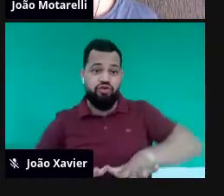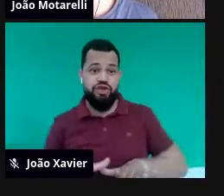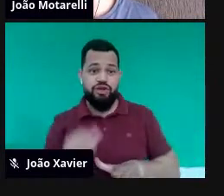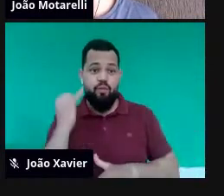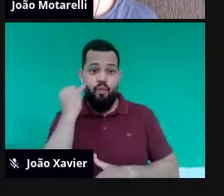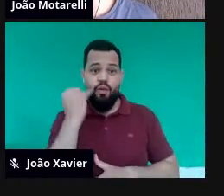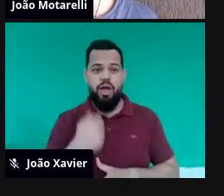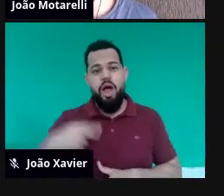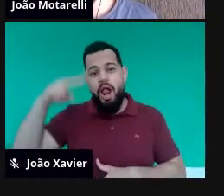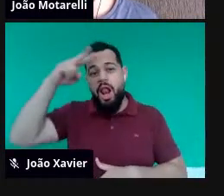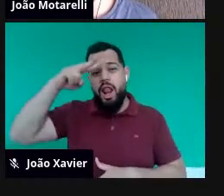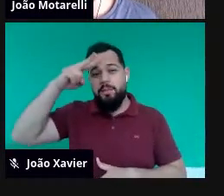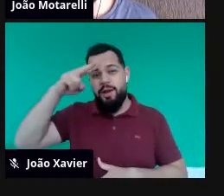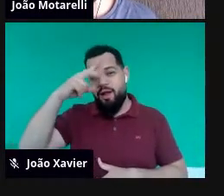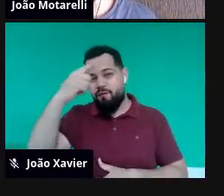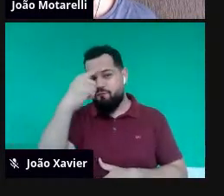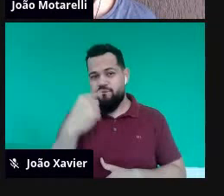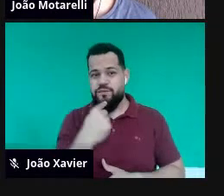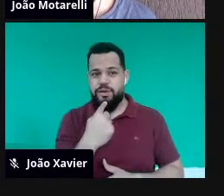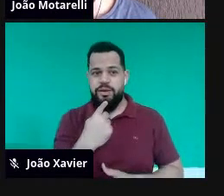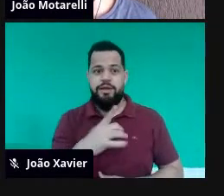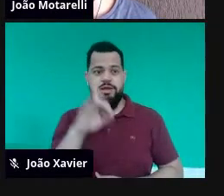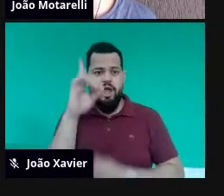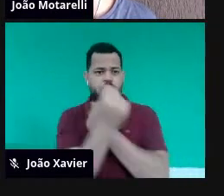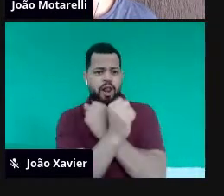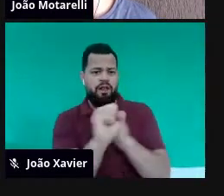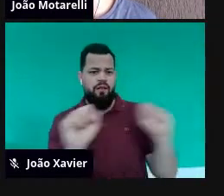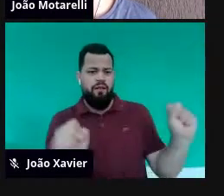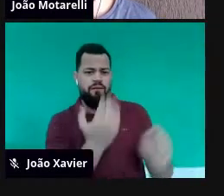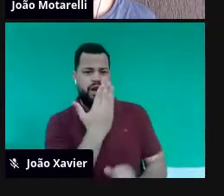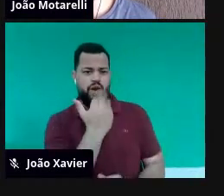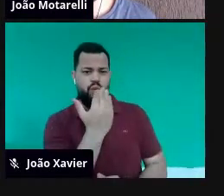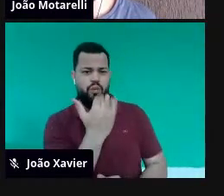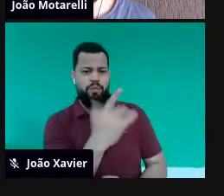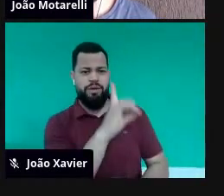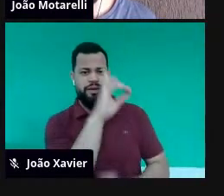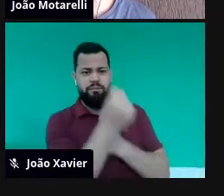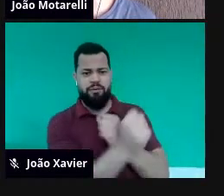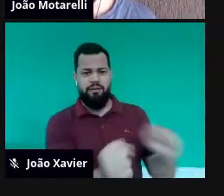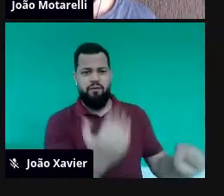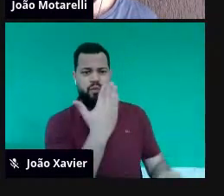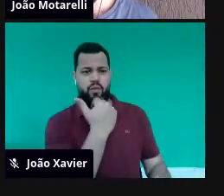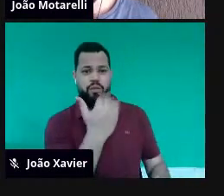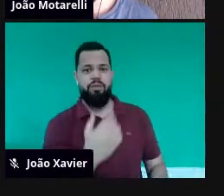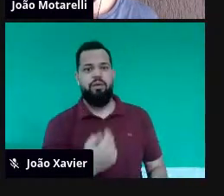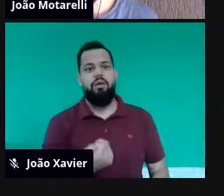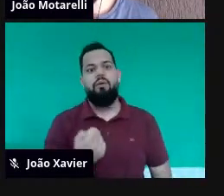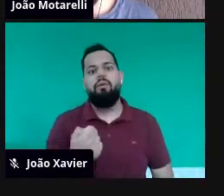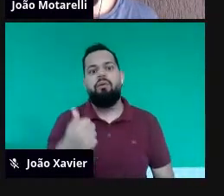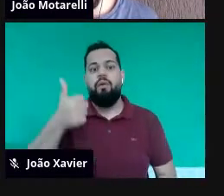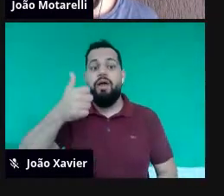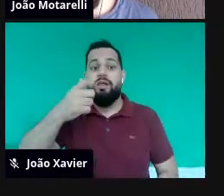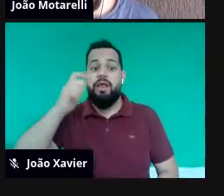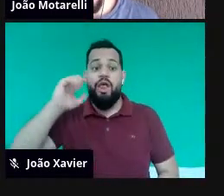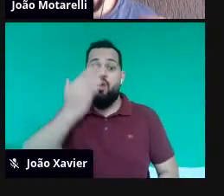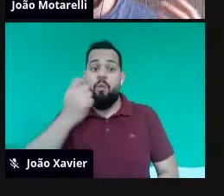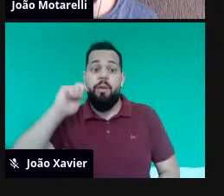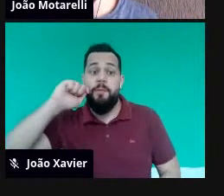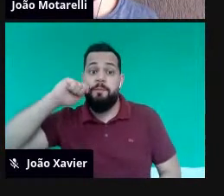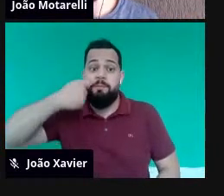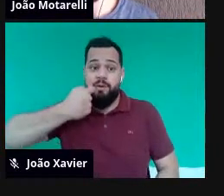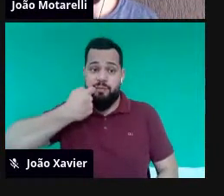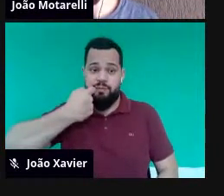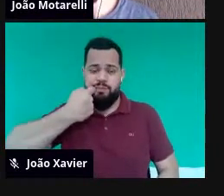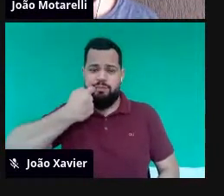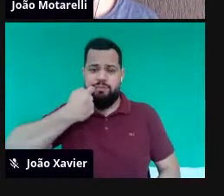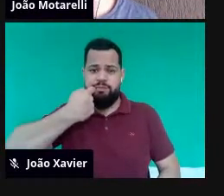Senhor, livrai-nos desse demônio chamado comida. Nossa, ainda bem que me marcou, estava quase comendo um pão. Então, o indivíduo, ele começa a